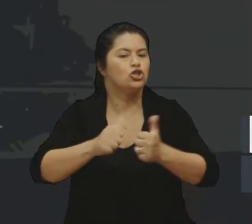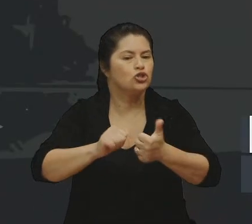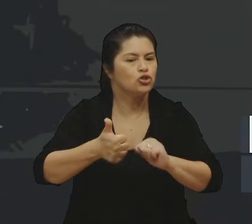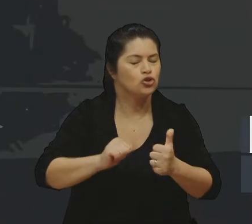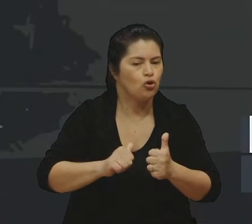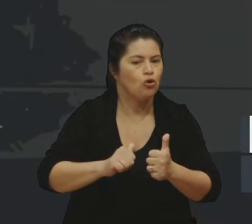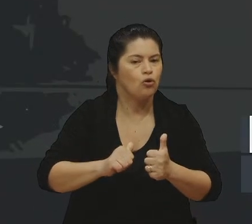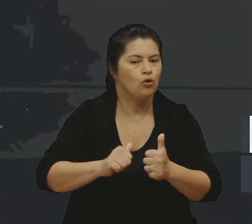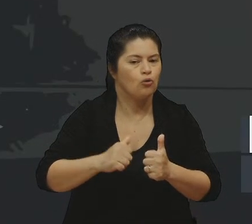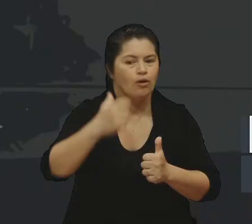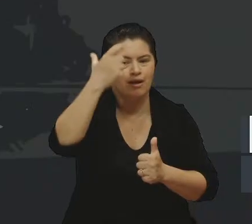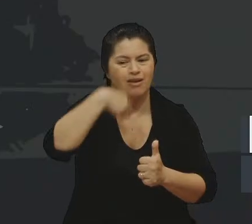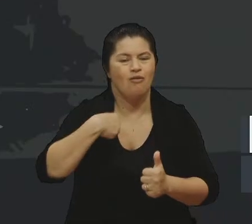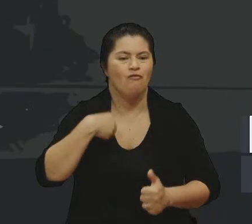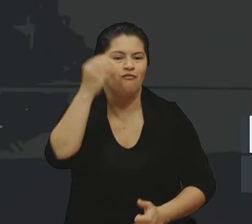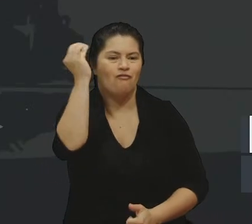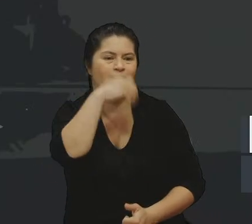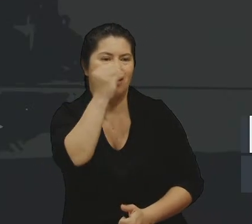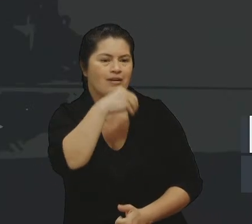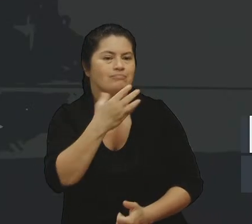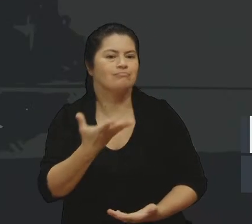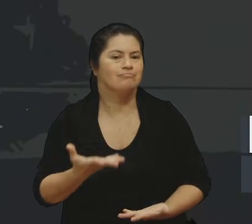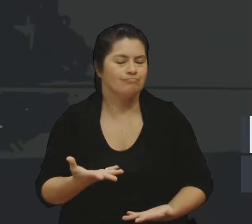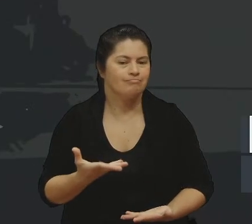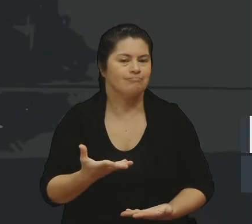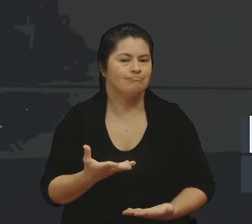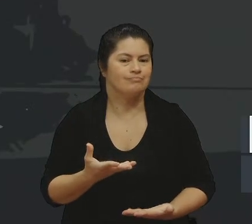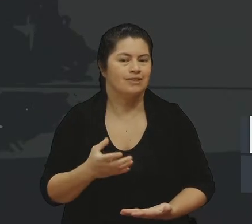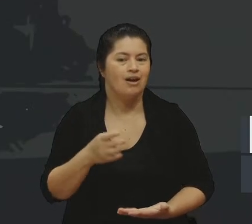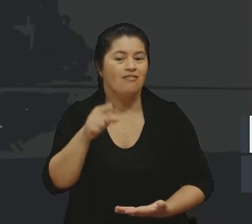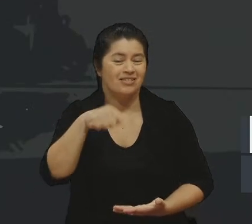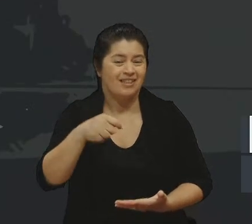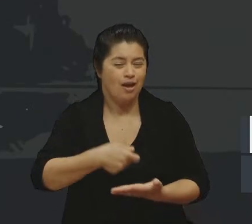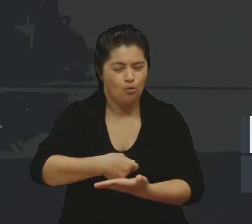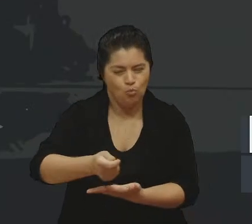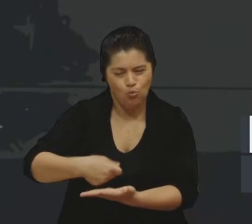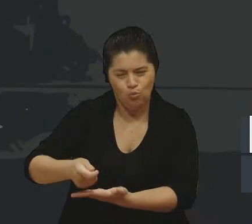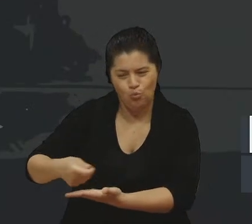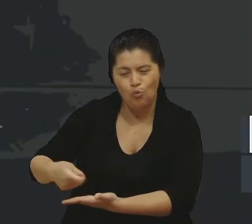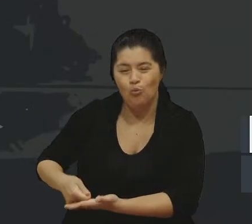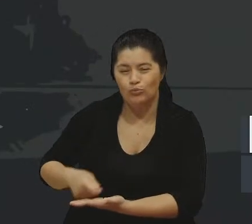estava jogando, eu era o mais fraco da mesa. Sabe quando quem gosta de jogar um baralhinho aqui de vez em quando?